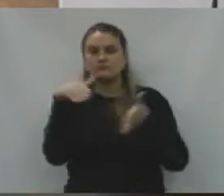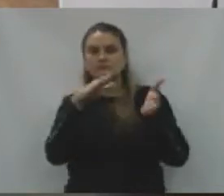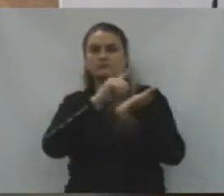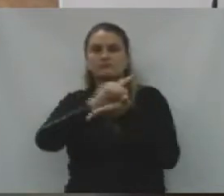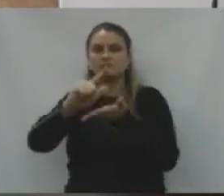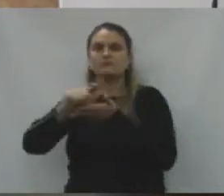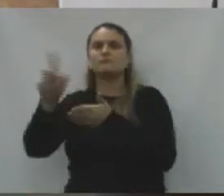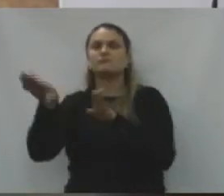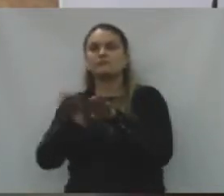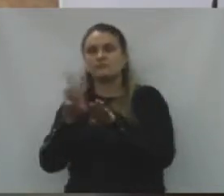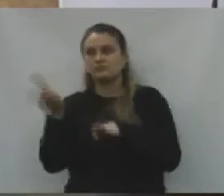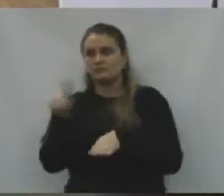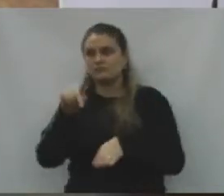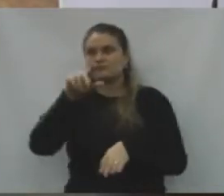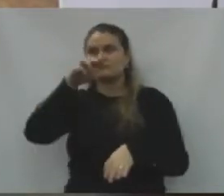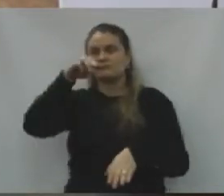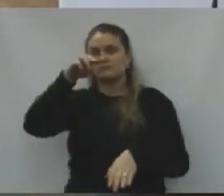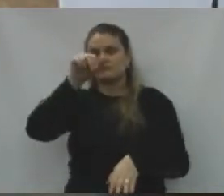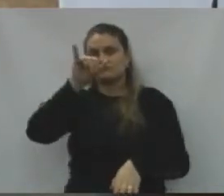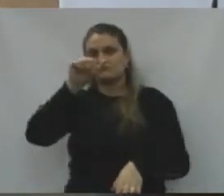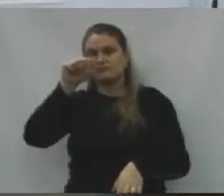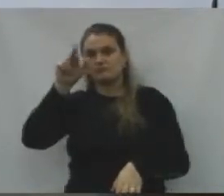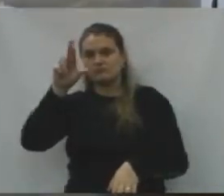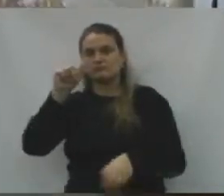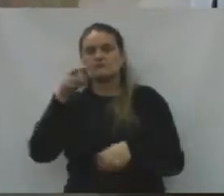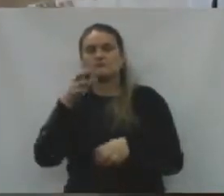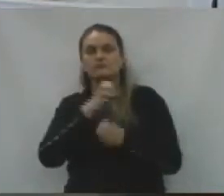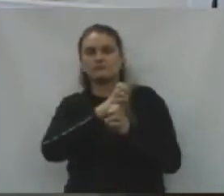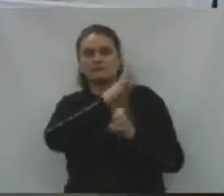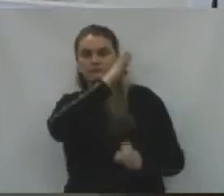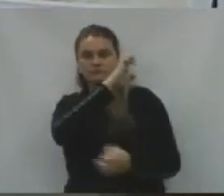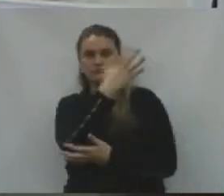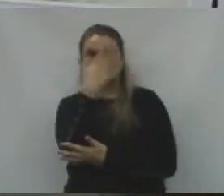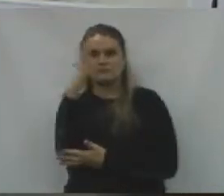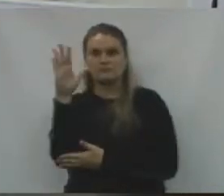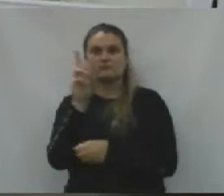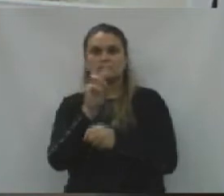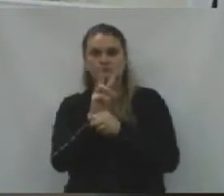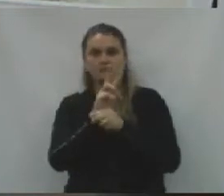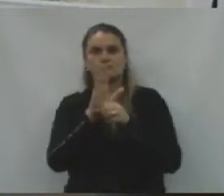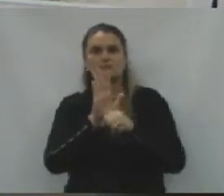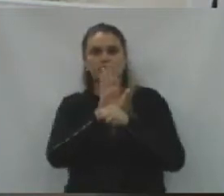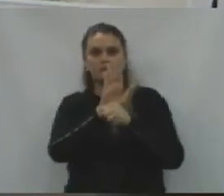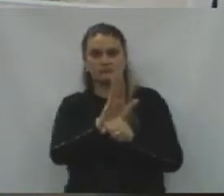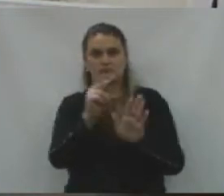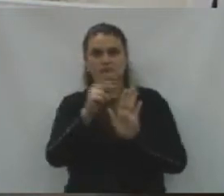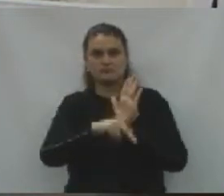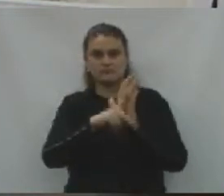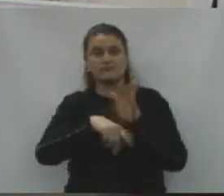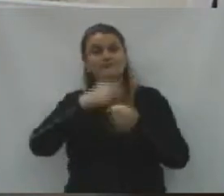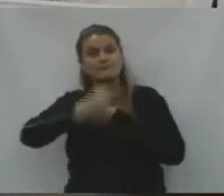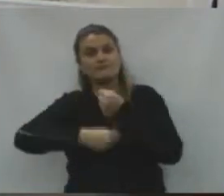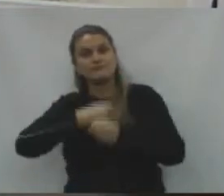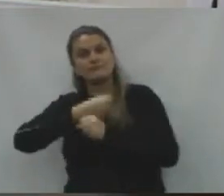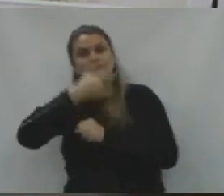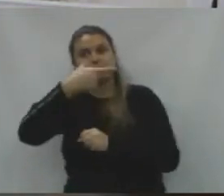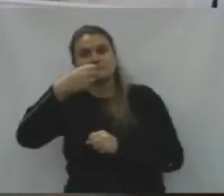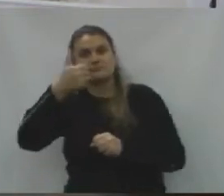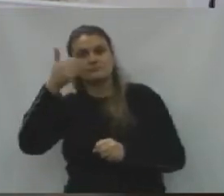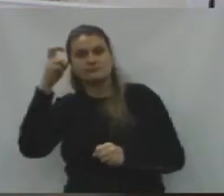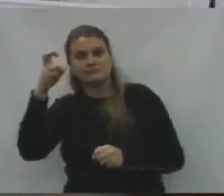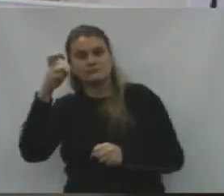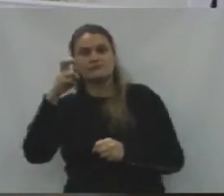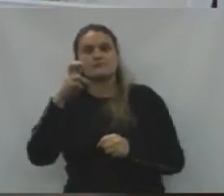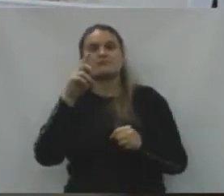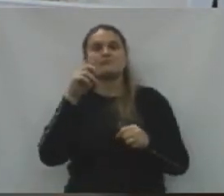Ambiental, e a professora Maiara, também do curso de Engenharia Ambiental, que auxilia nessa coordenação. Aí, em 2015, os alunos